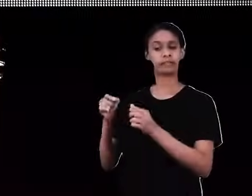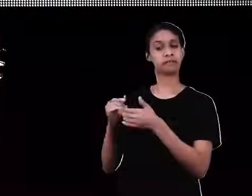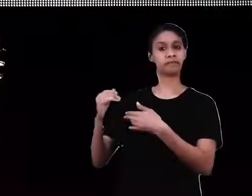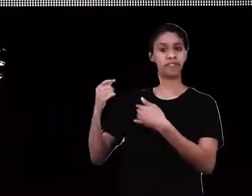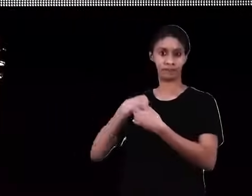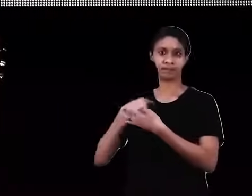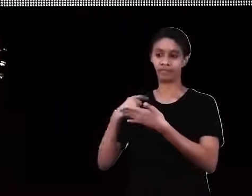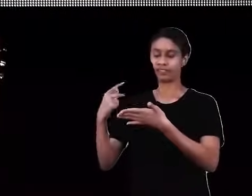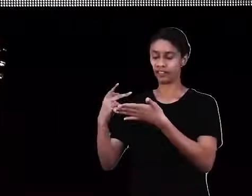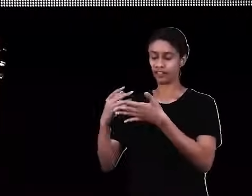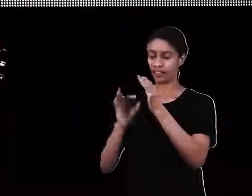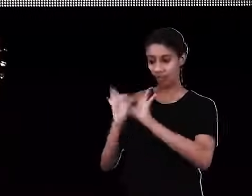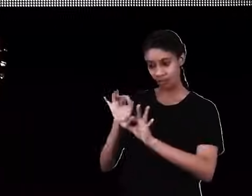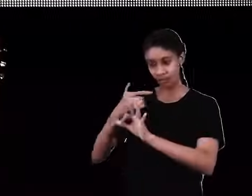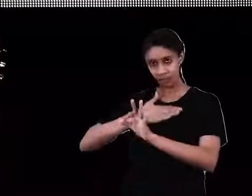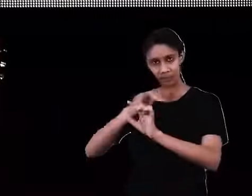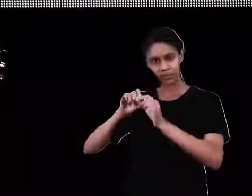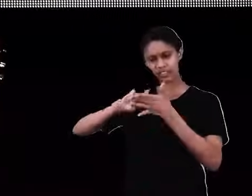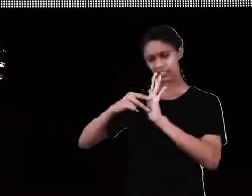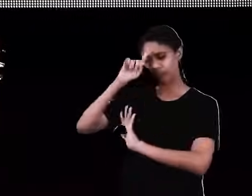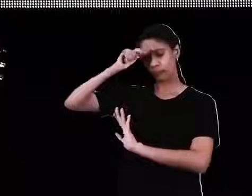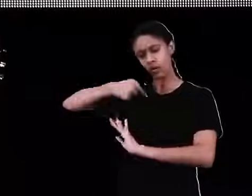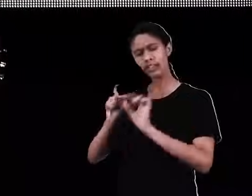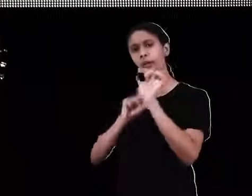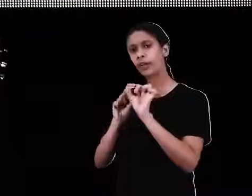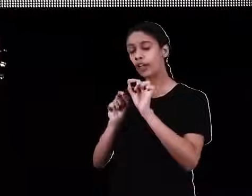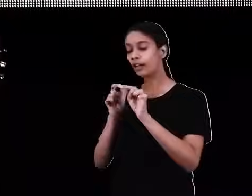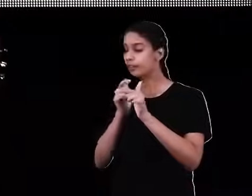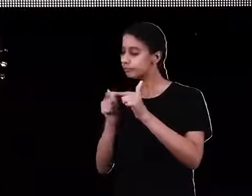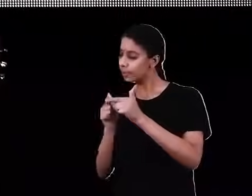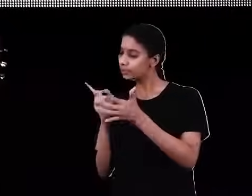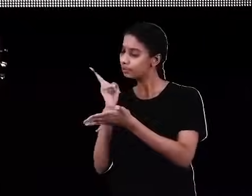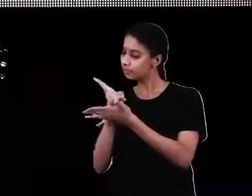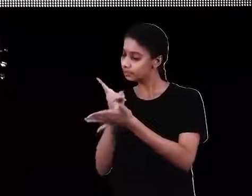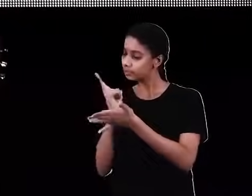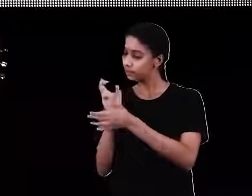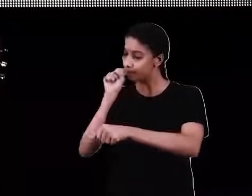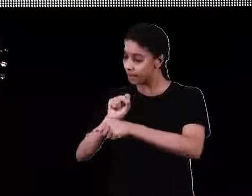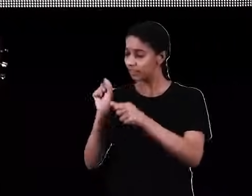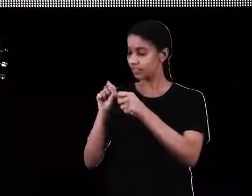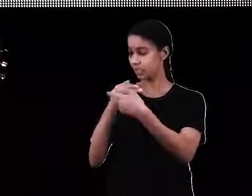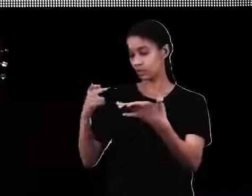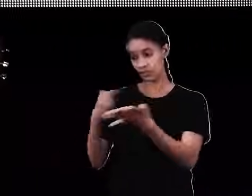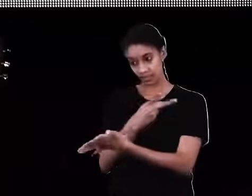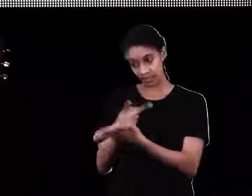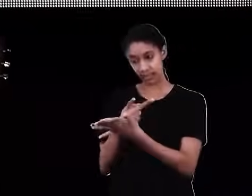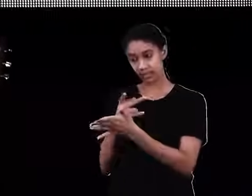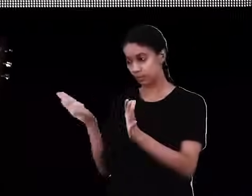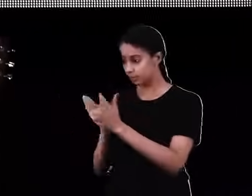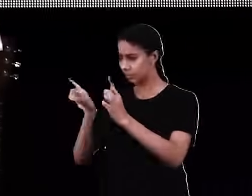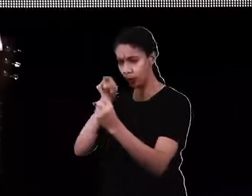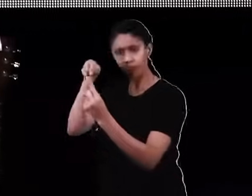pessoas, na verdade, governar a si mesmo, na verdade, é um trabalho de resistir a maus comportamentos para chegar a um determinado fim.